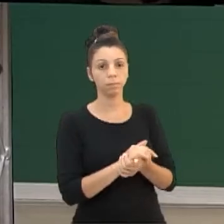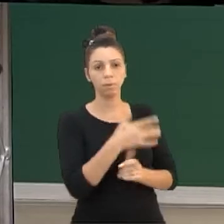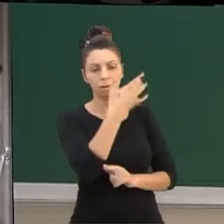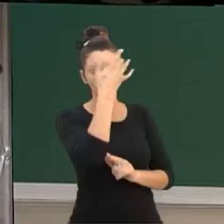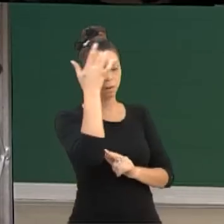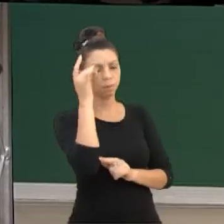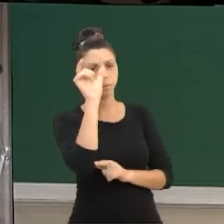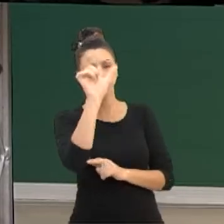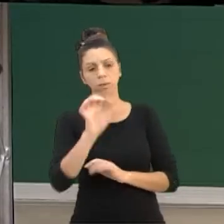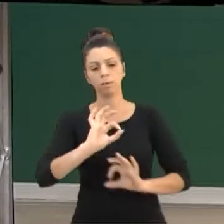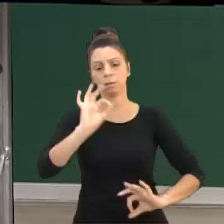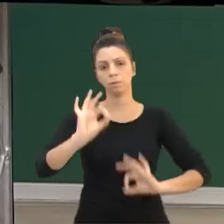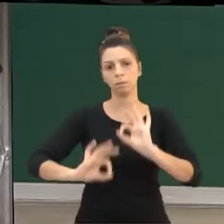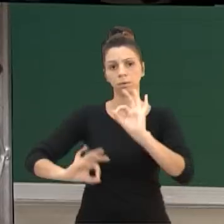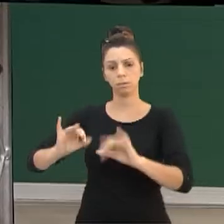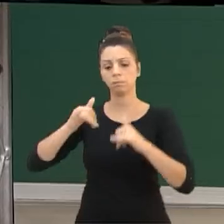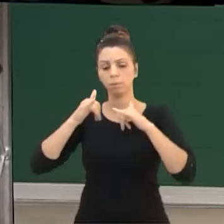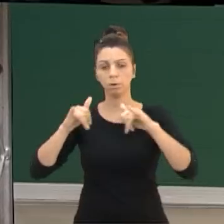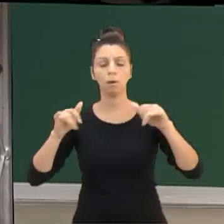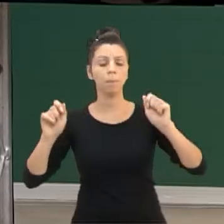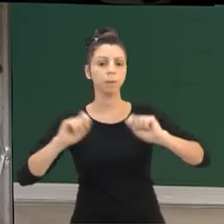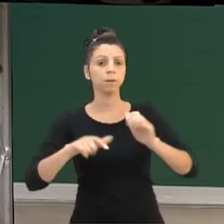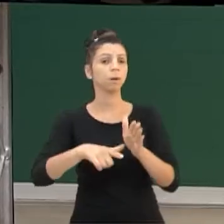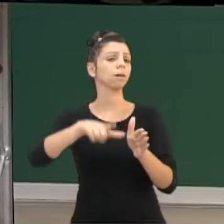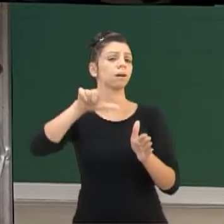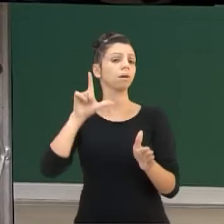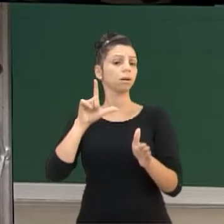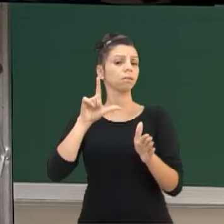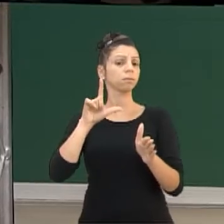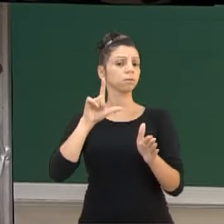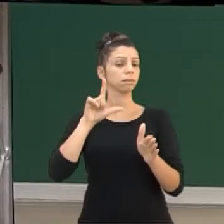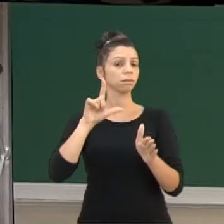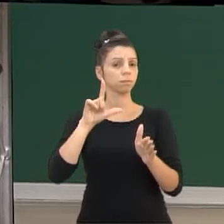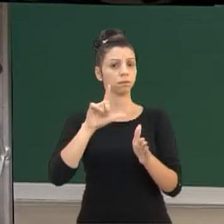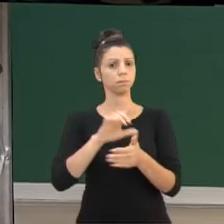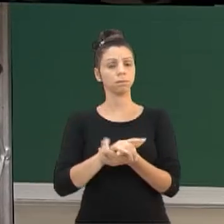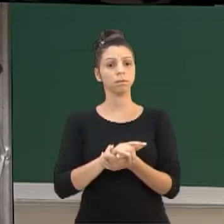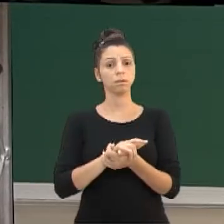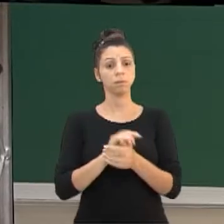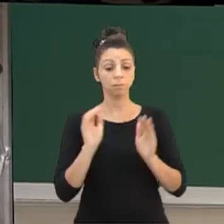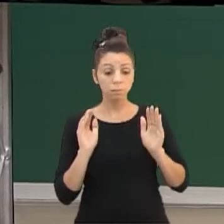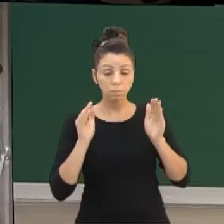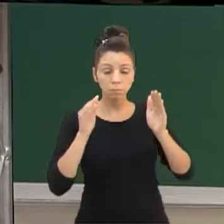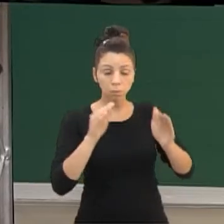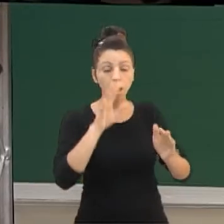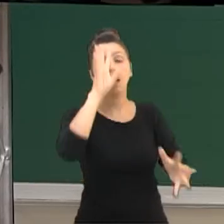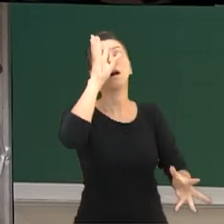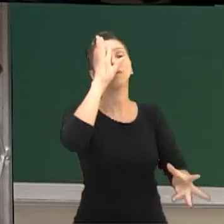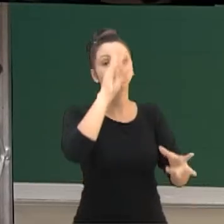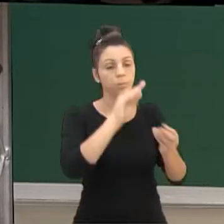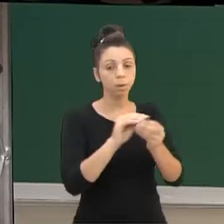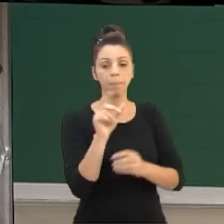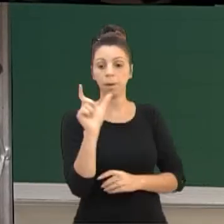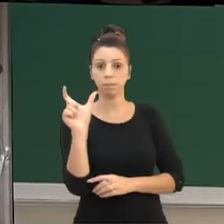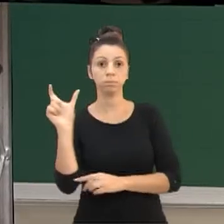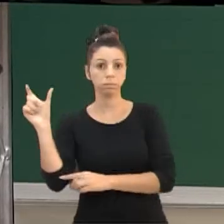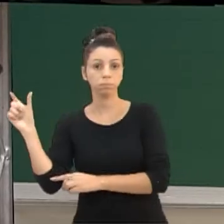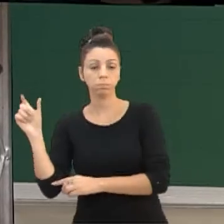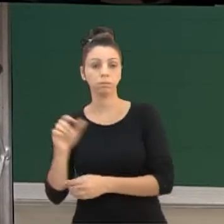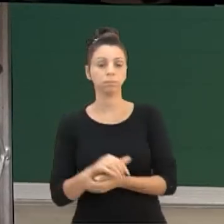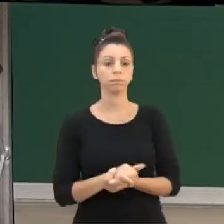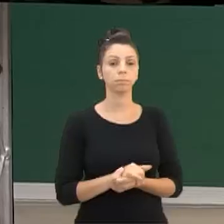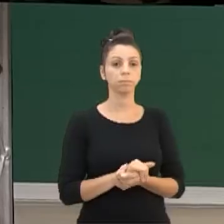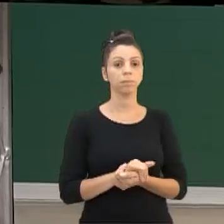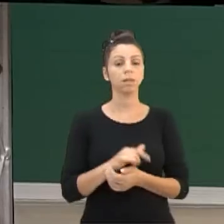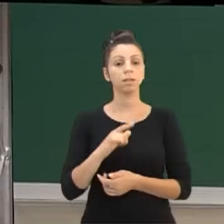pessoa que está elaborando essa mensagem já tem que prever se esse público compreende todas as palavras. Se não compreende, se